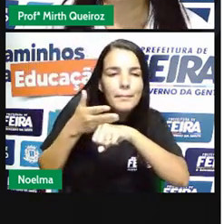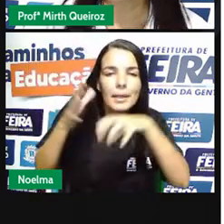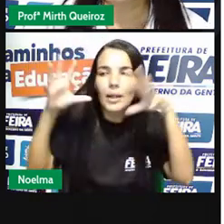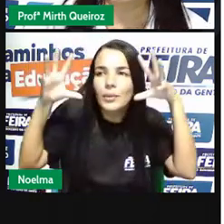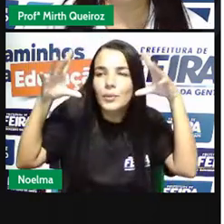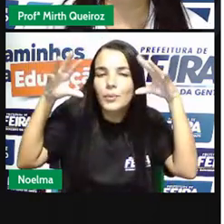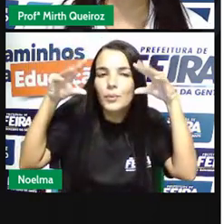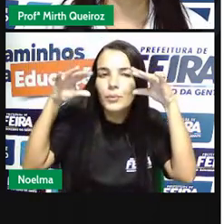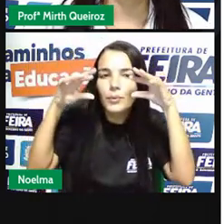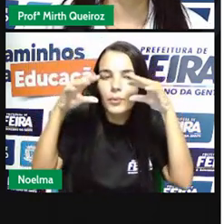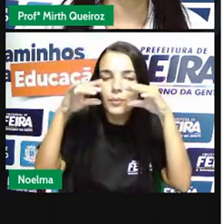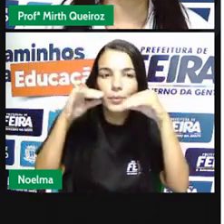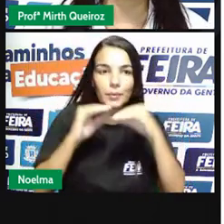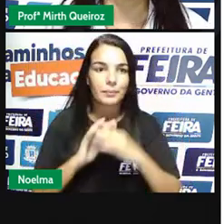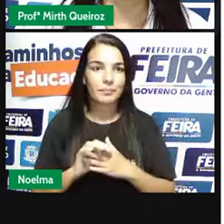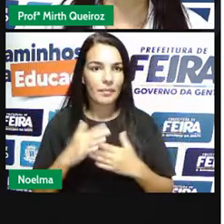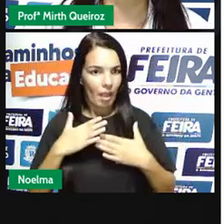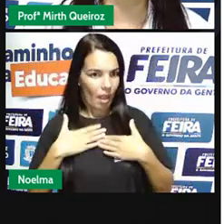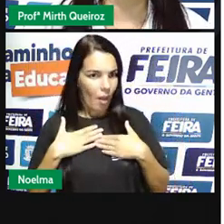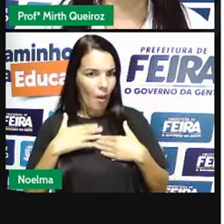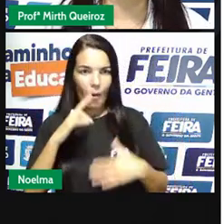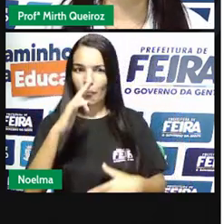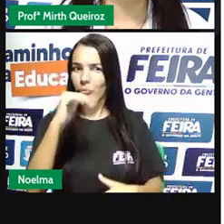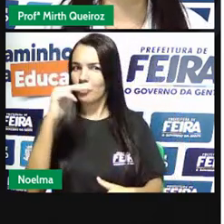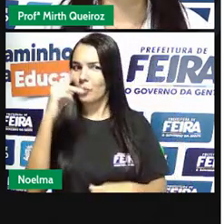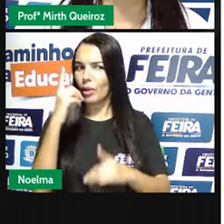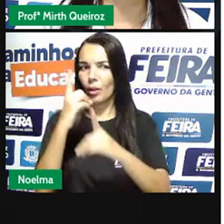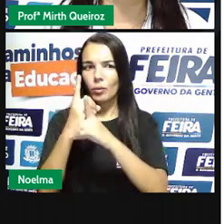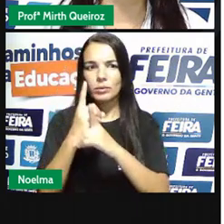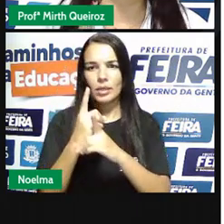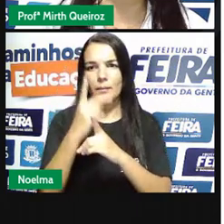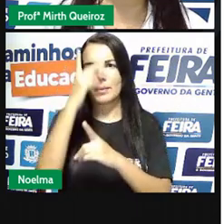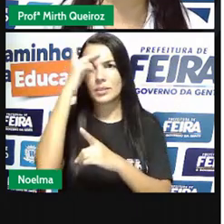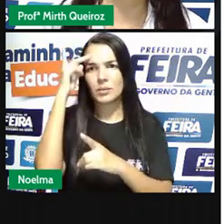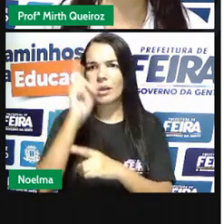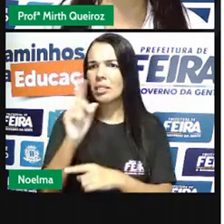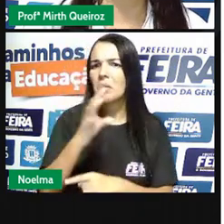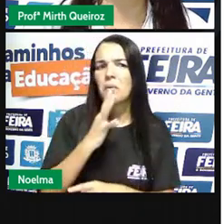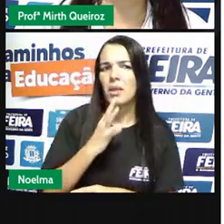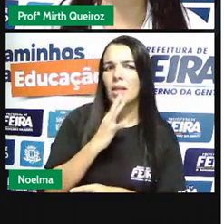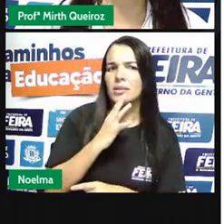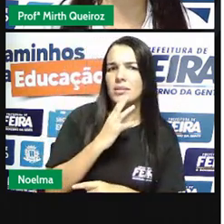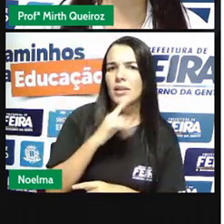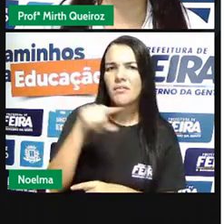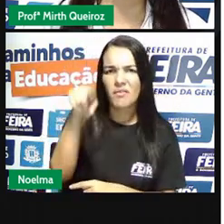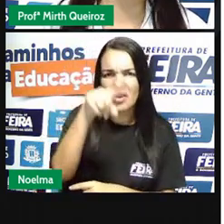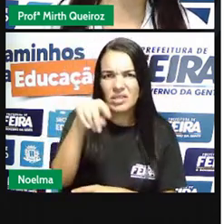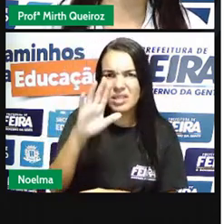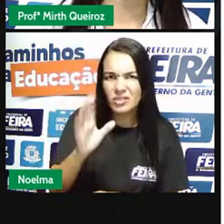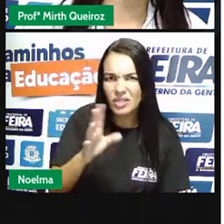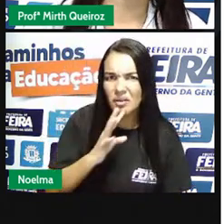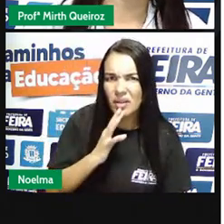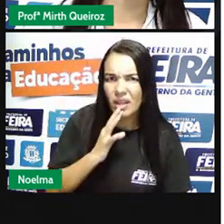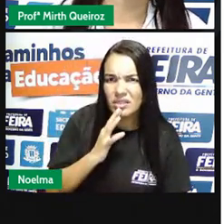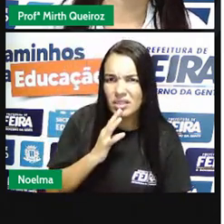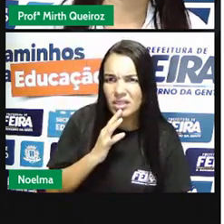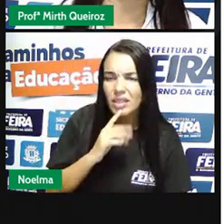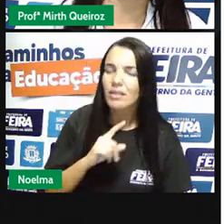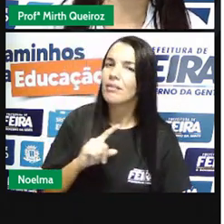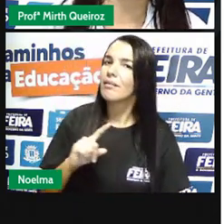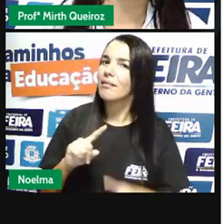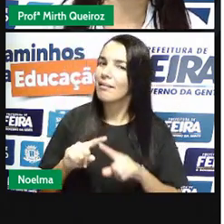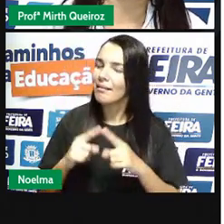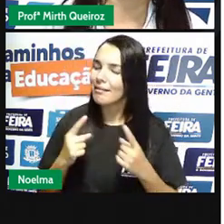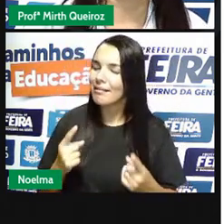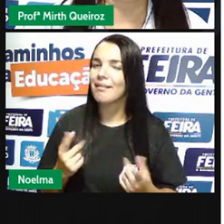nunca encontrei alguém que não conheça essas histórias vocês já encontraram alguém que não conhece